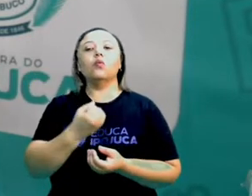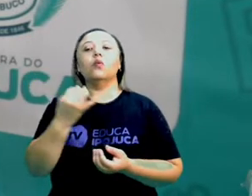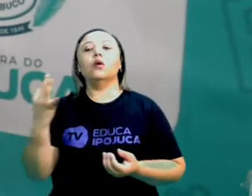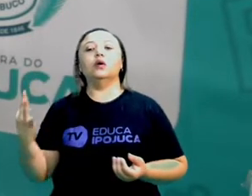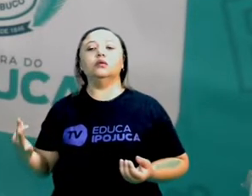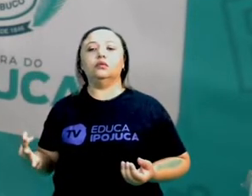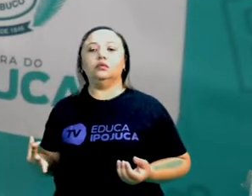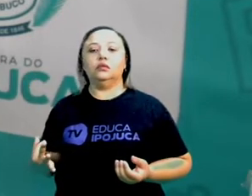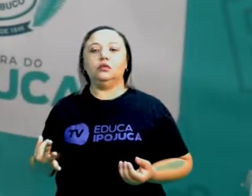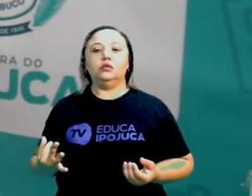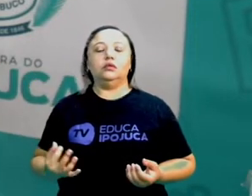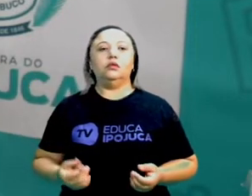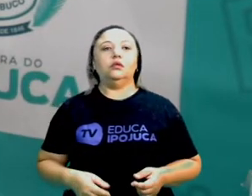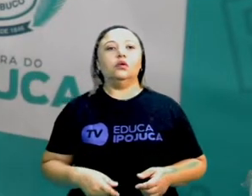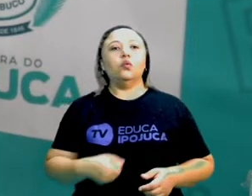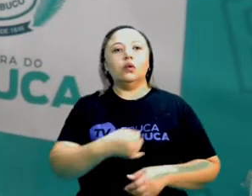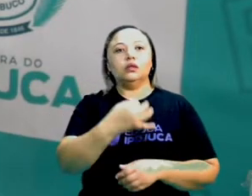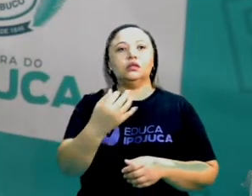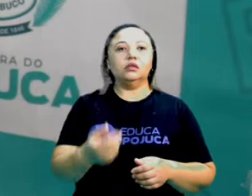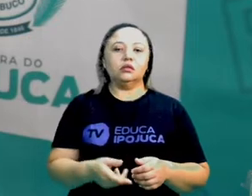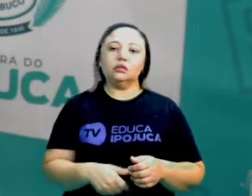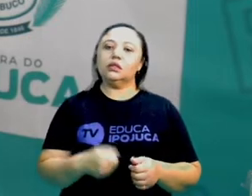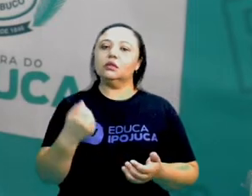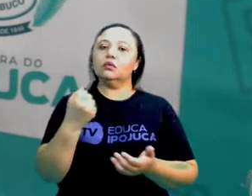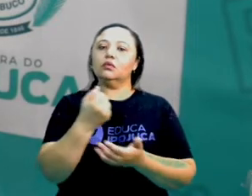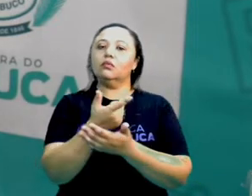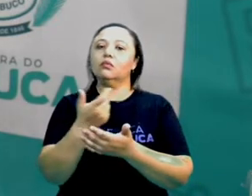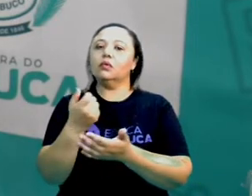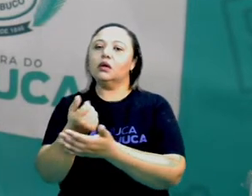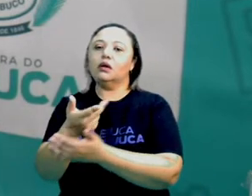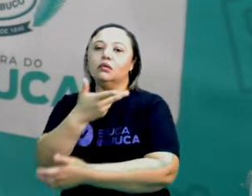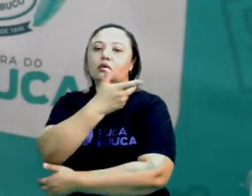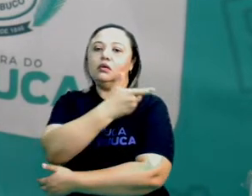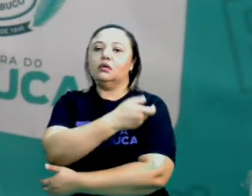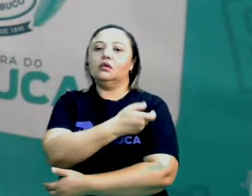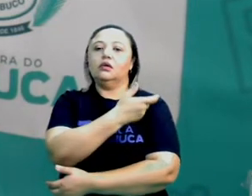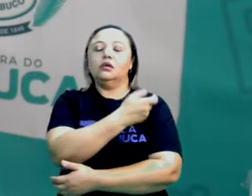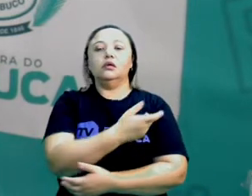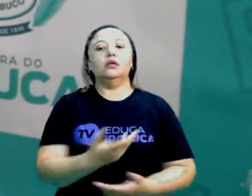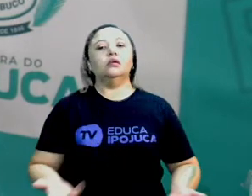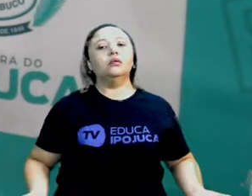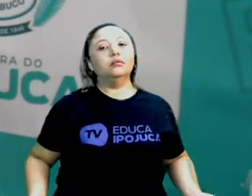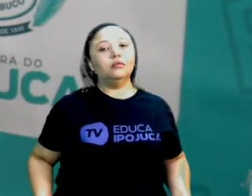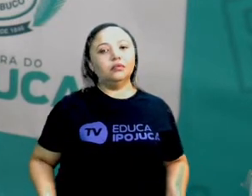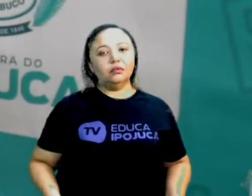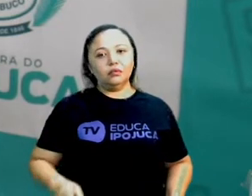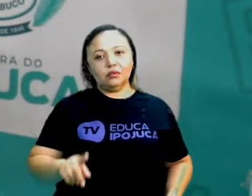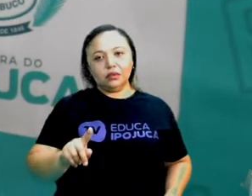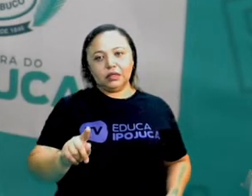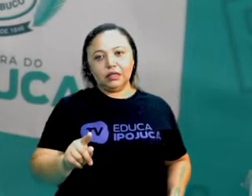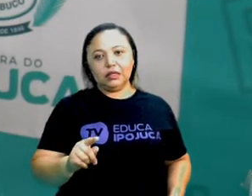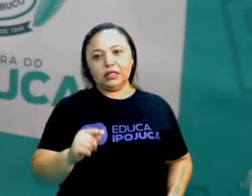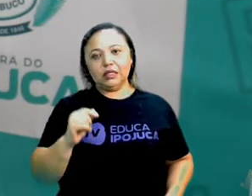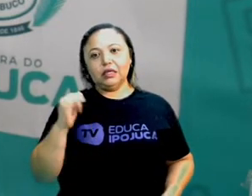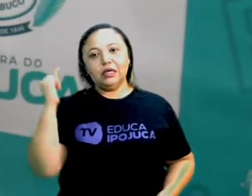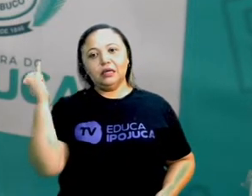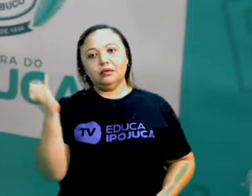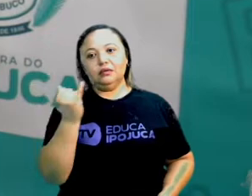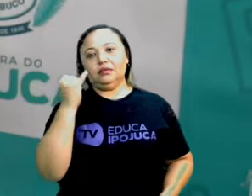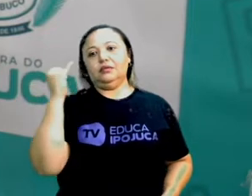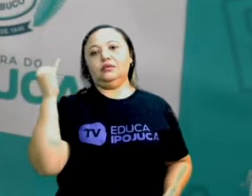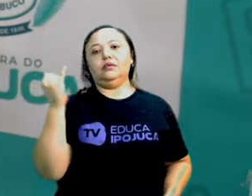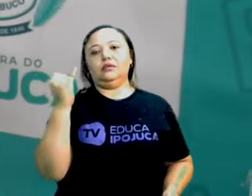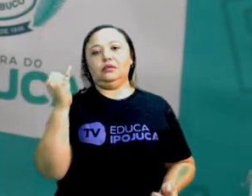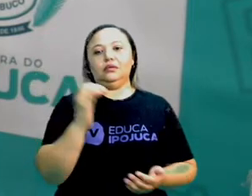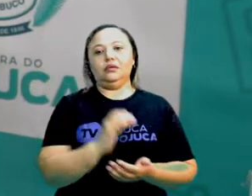quantas vacinas vai ser comprada, se precisa de reforço, quantas vai ser comprada a mais. Veja como é